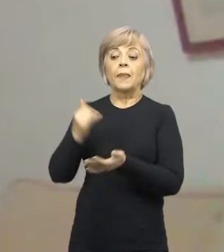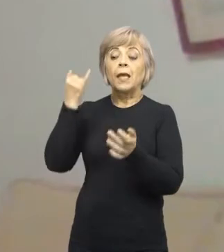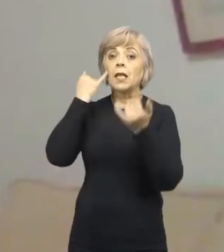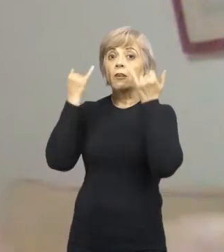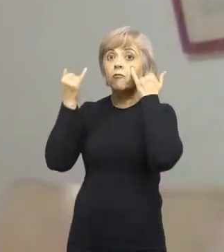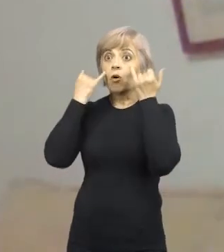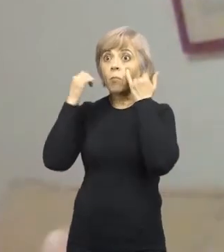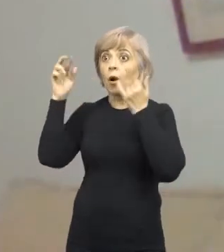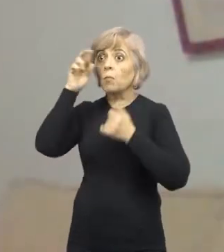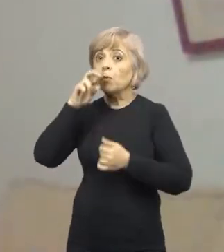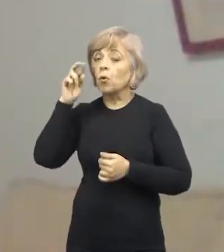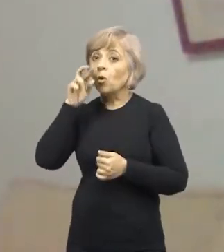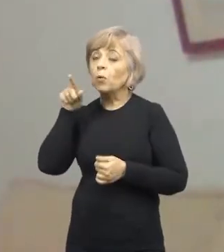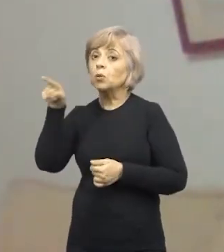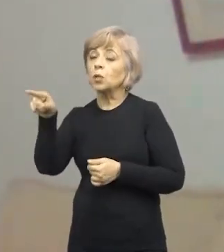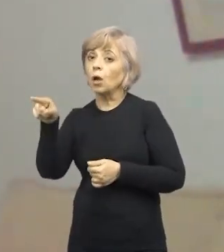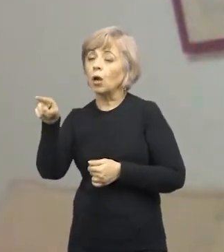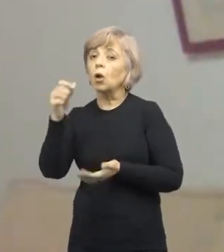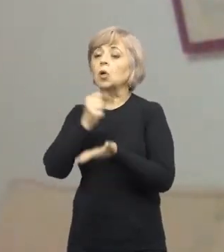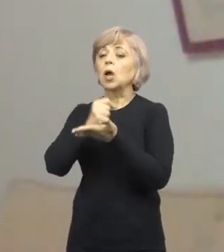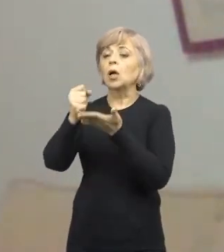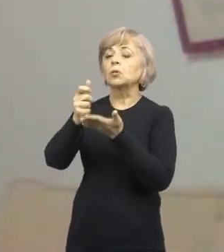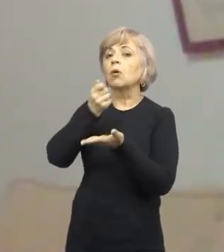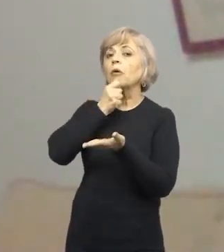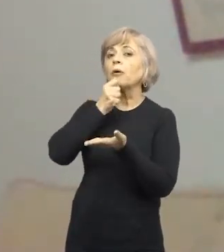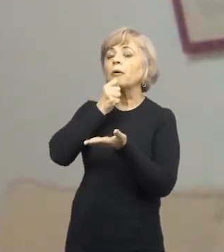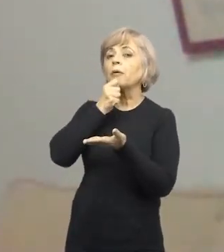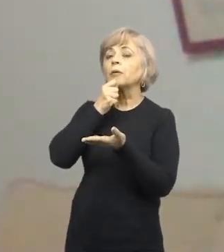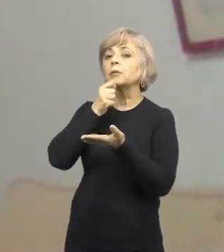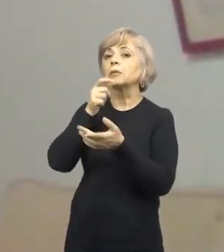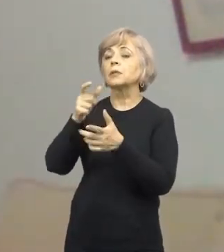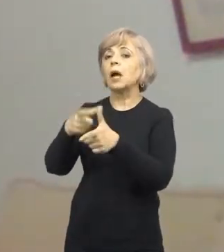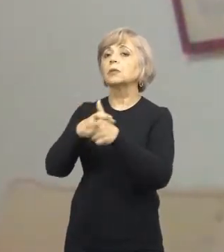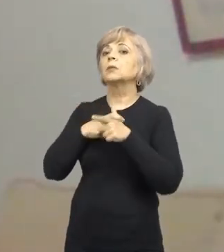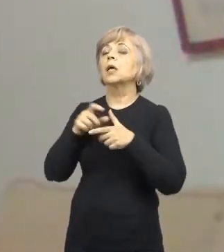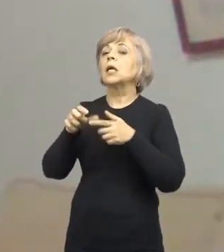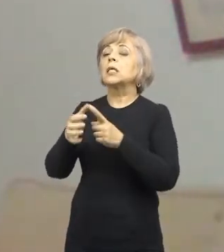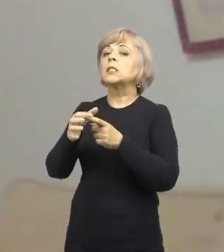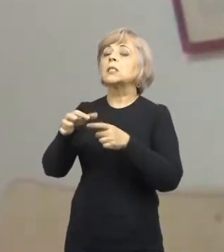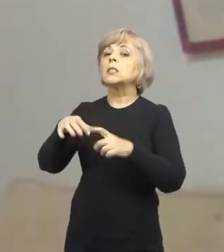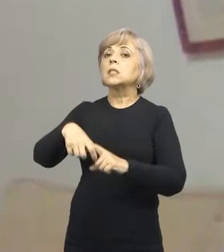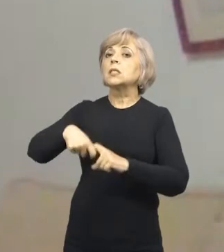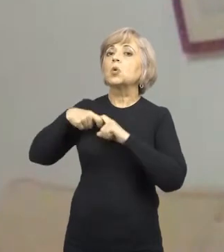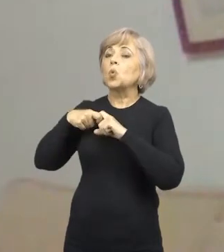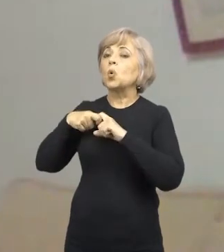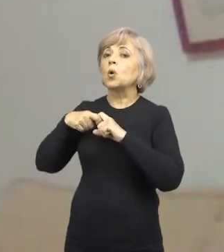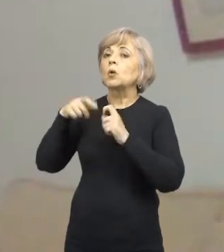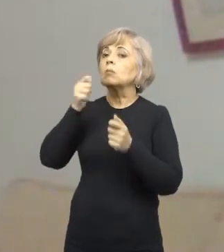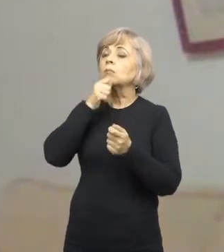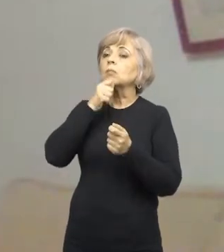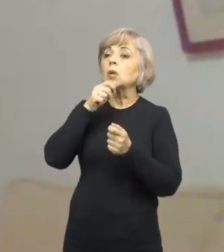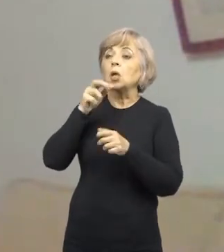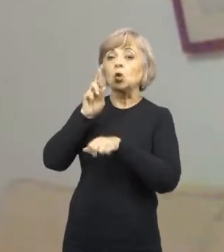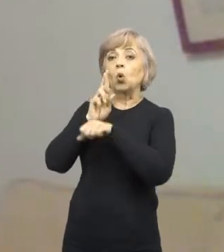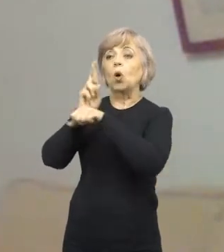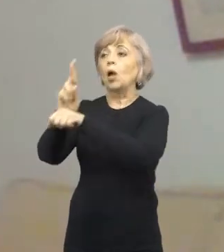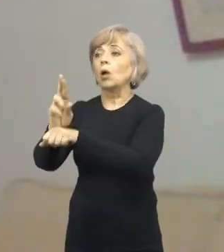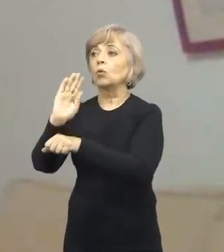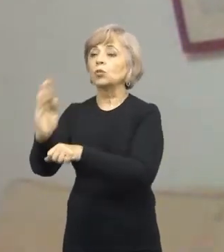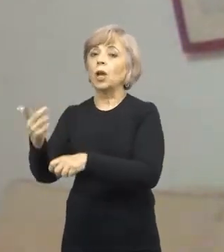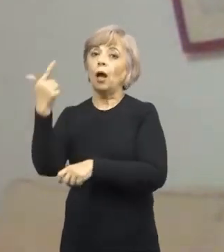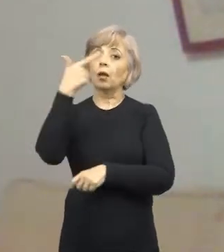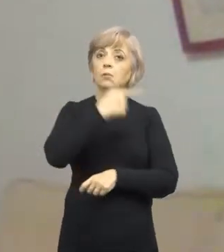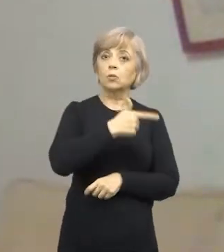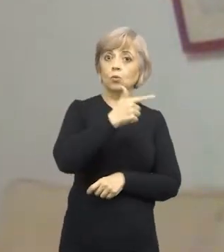informar ao promotor que o cartório ainda está retendo recurso, de modo que ele haja, ou então que o recurso já foi para o segundo